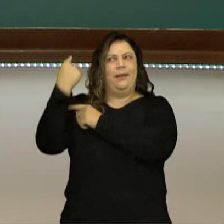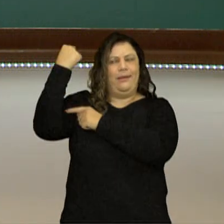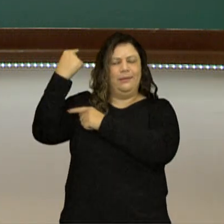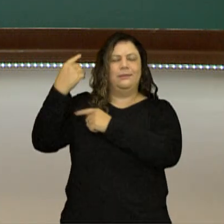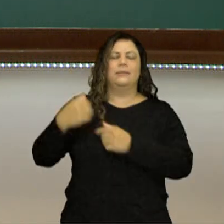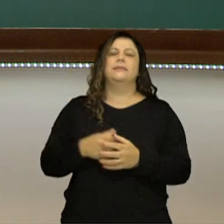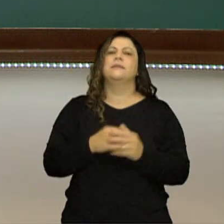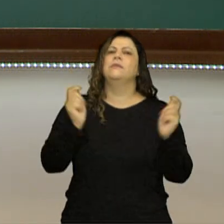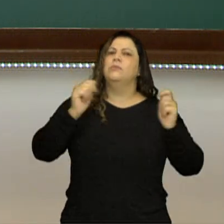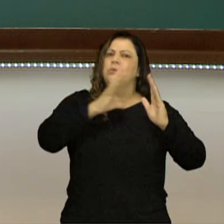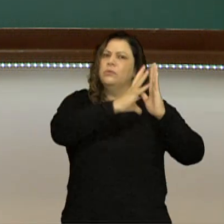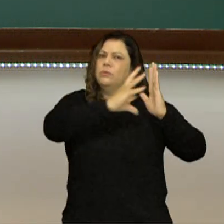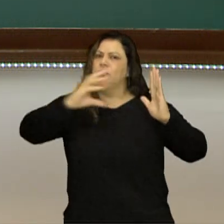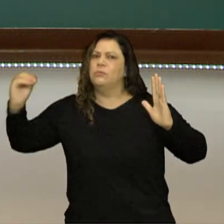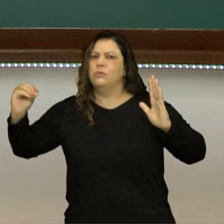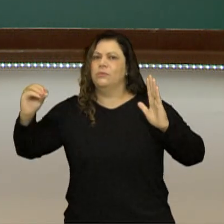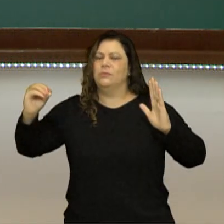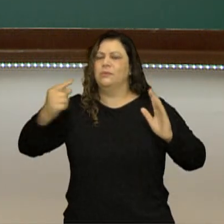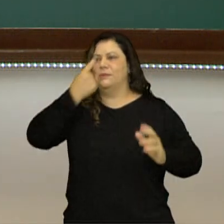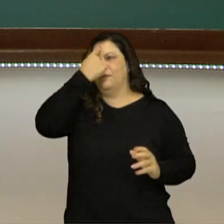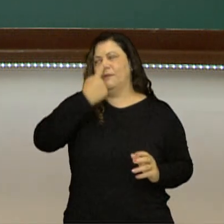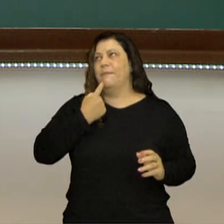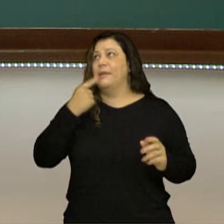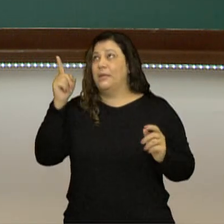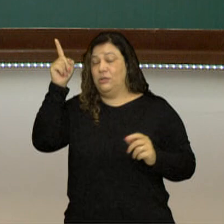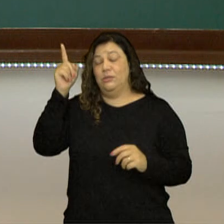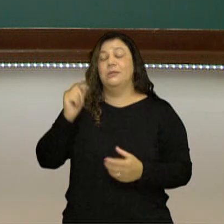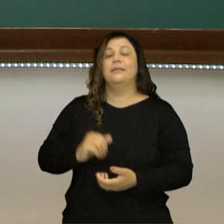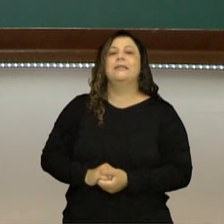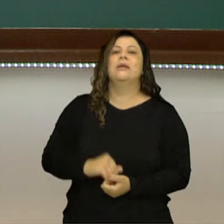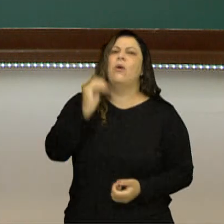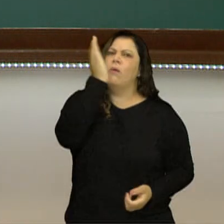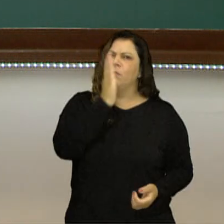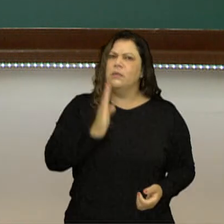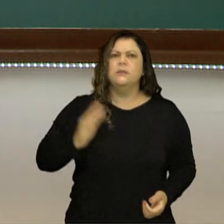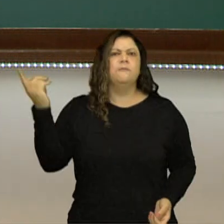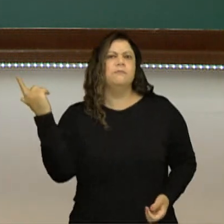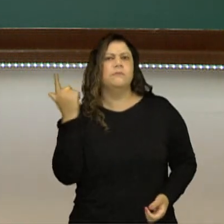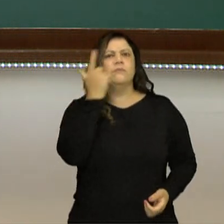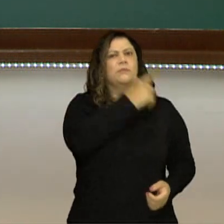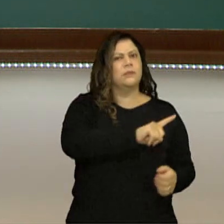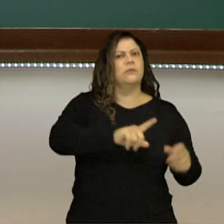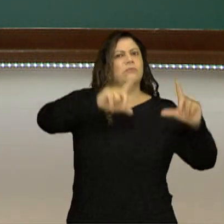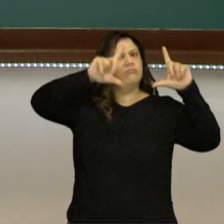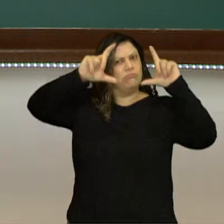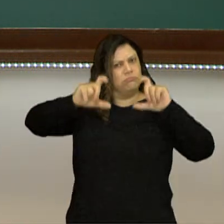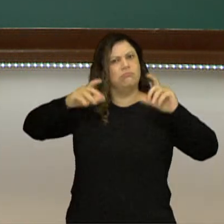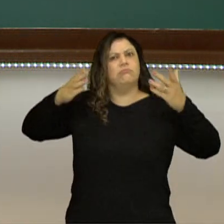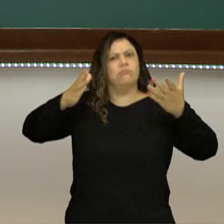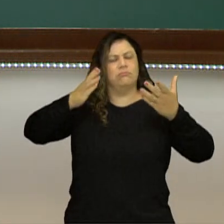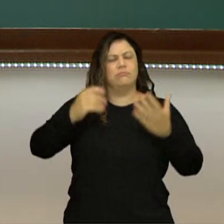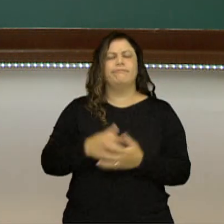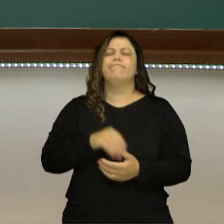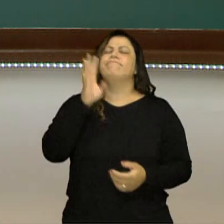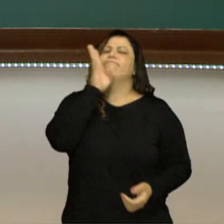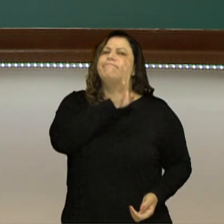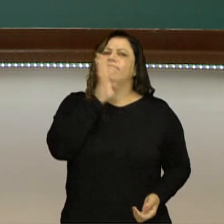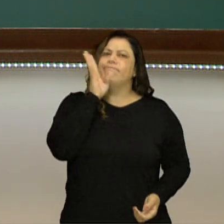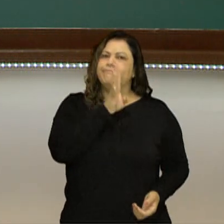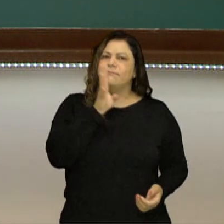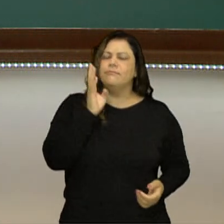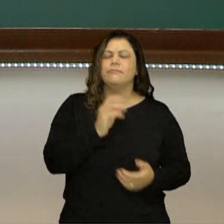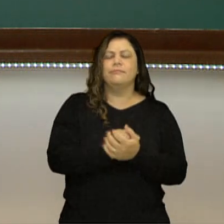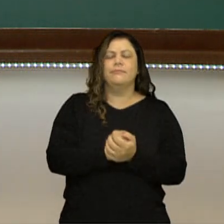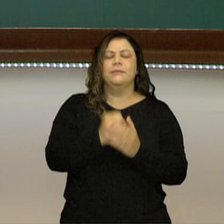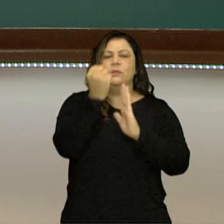a imagem. E aqui nós temos um brasileiro que conseguiu fotografar uma imagem usando a câmera escura. Que legal, no início